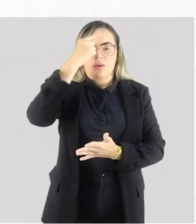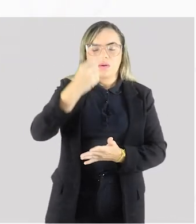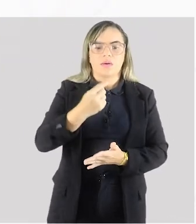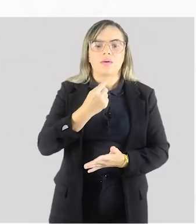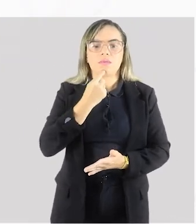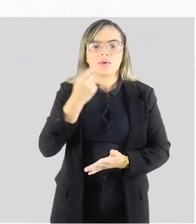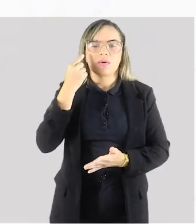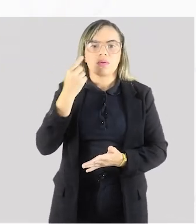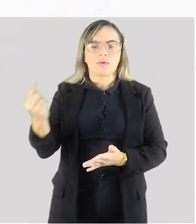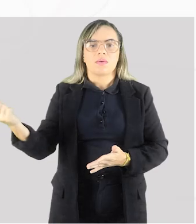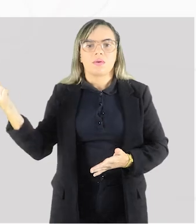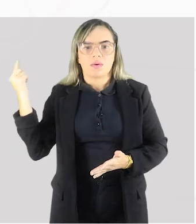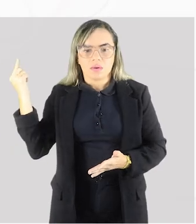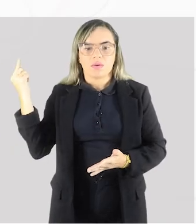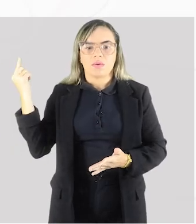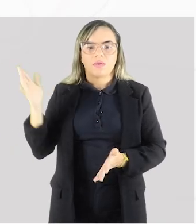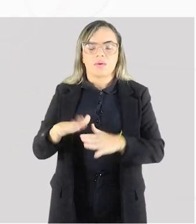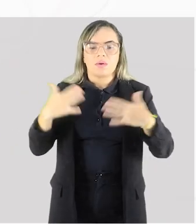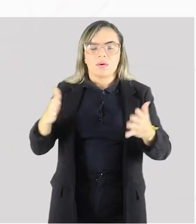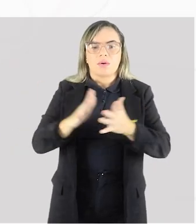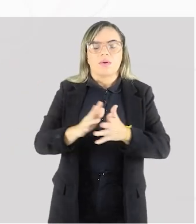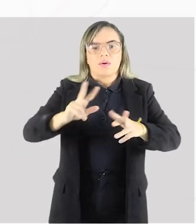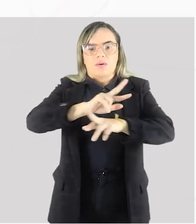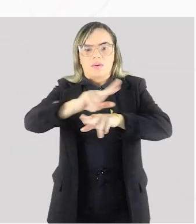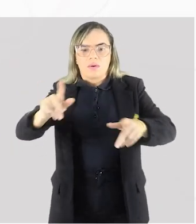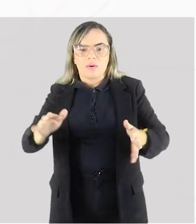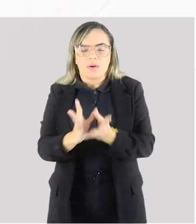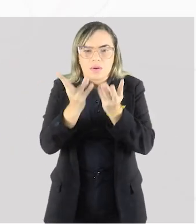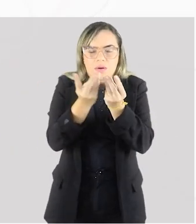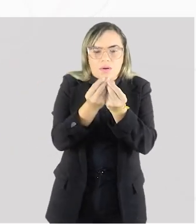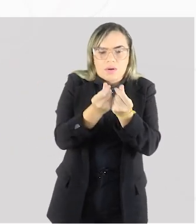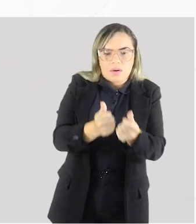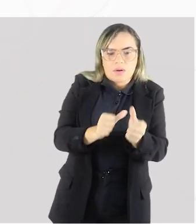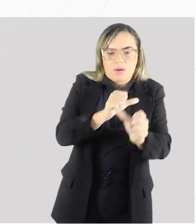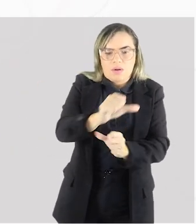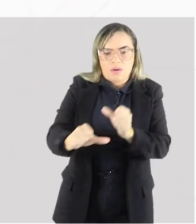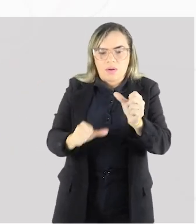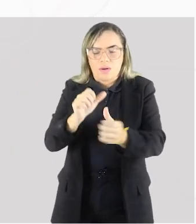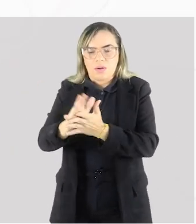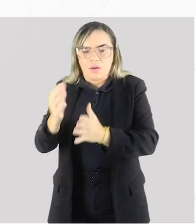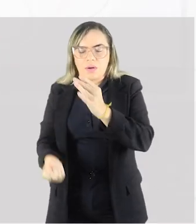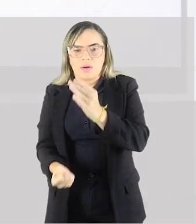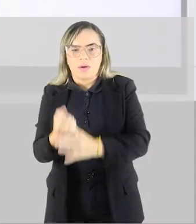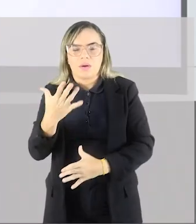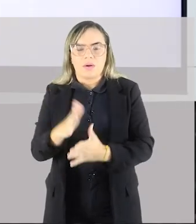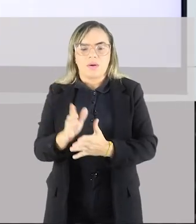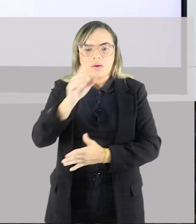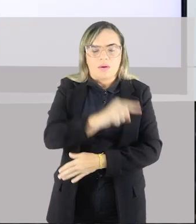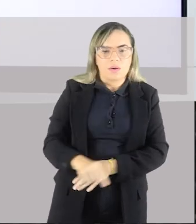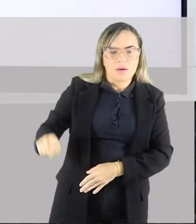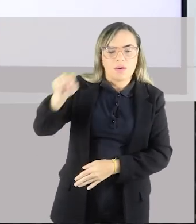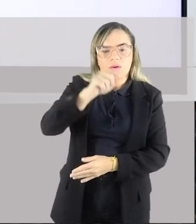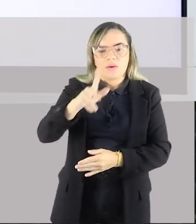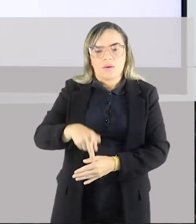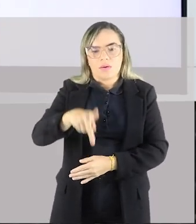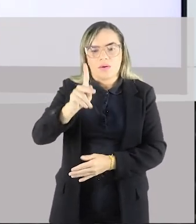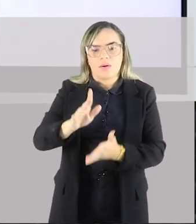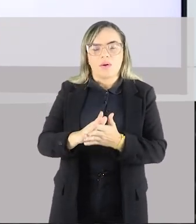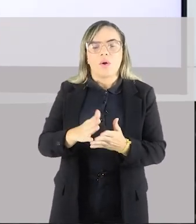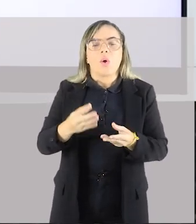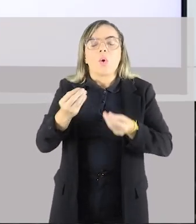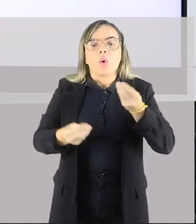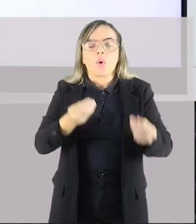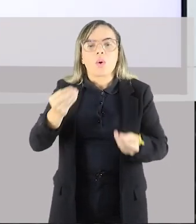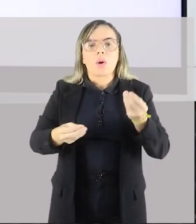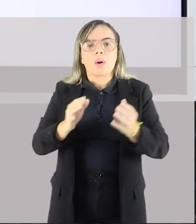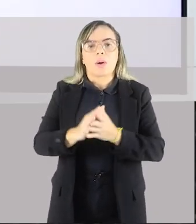existem vários compostos que são transformados e formados, né, durante aí essas etapas. Como eu falei